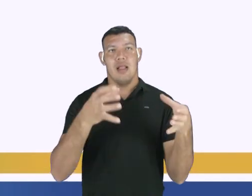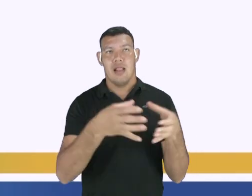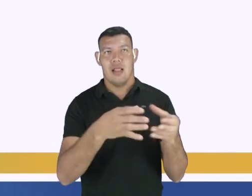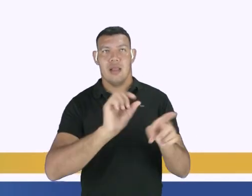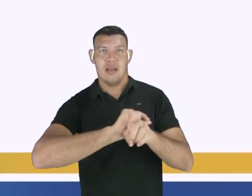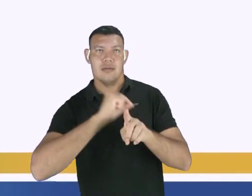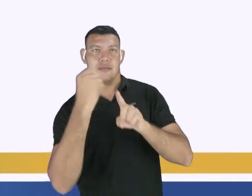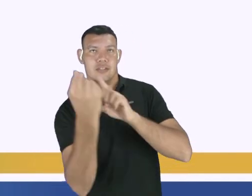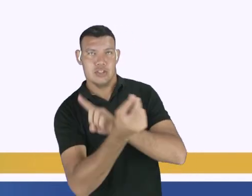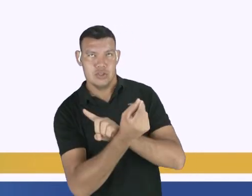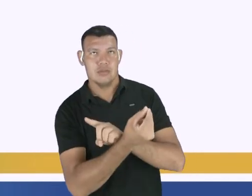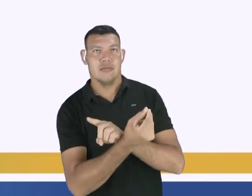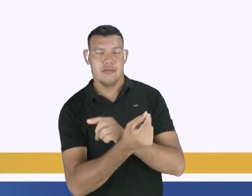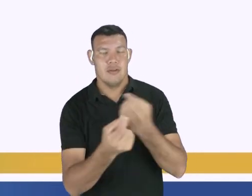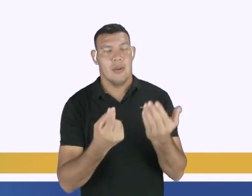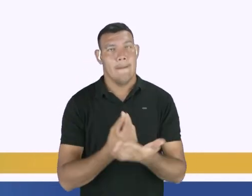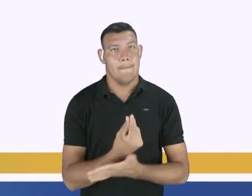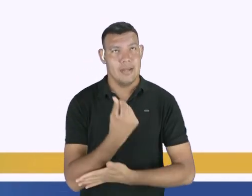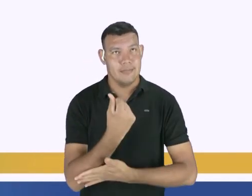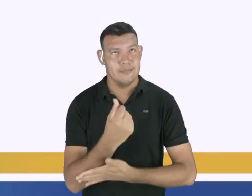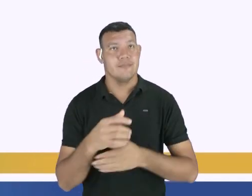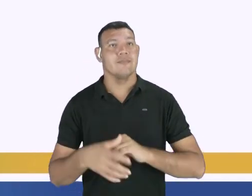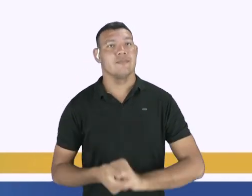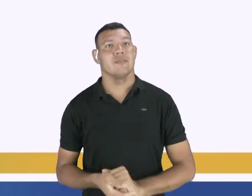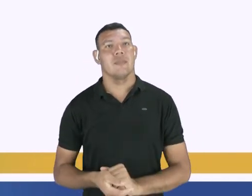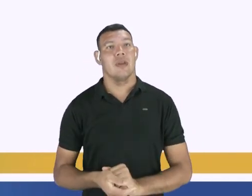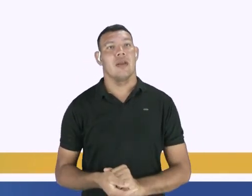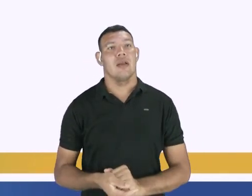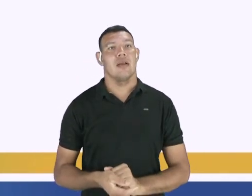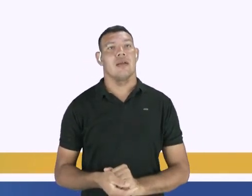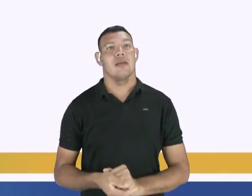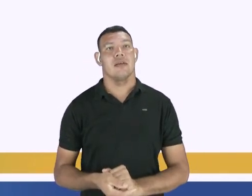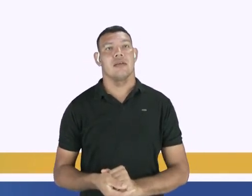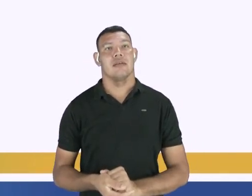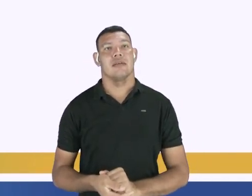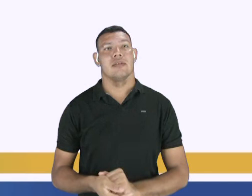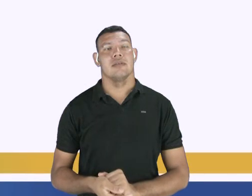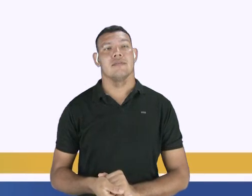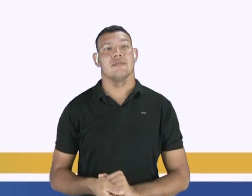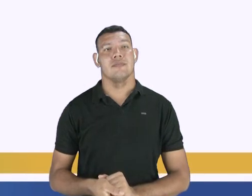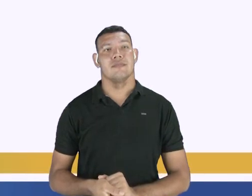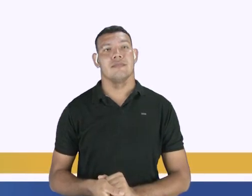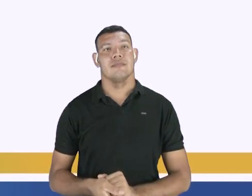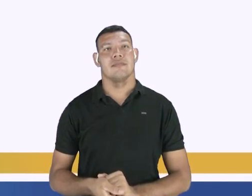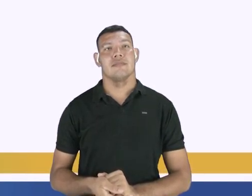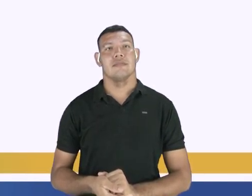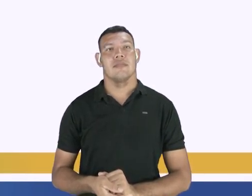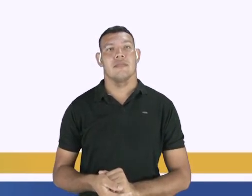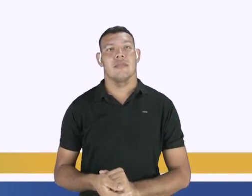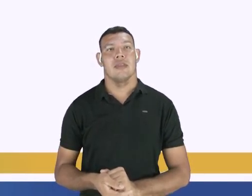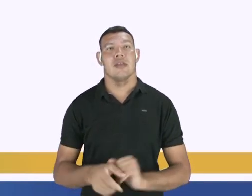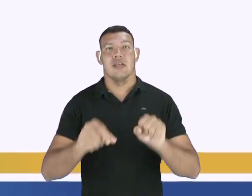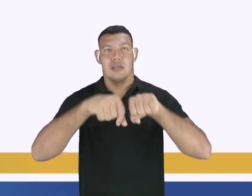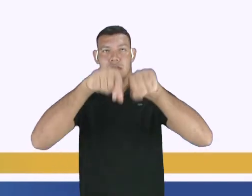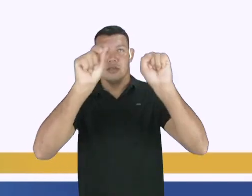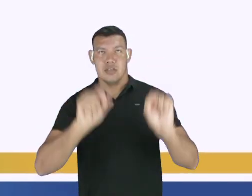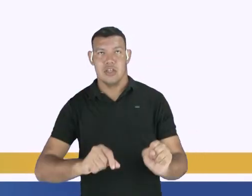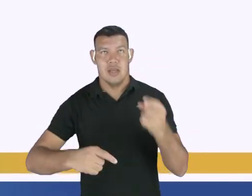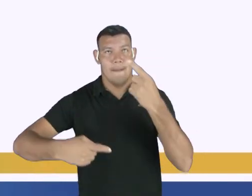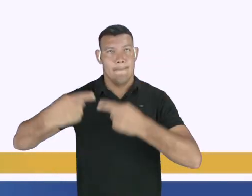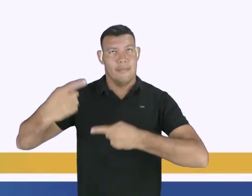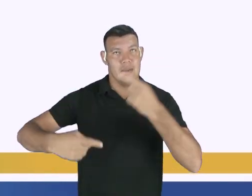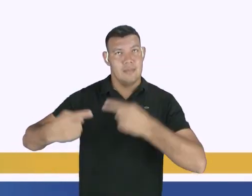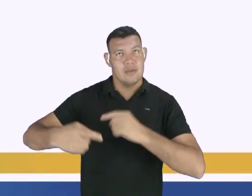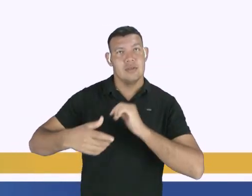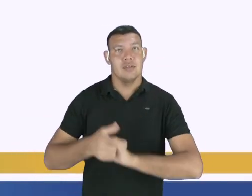é é um sistema político que busca o fim do Estado e de sua autoridade. Então, se a gente sabe que